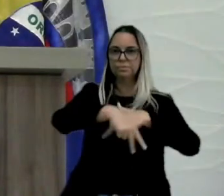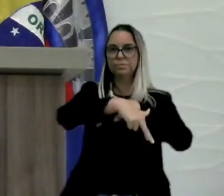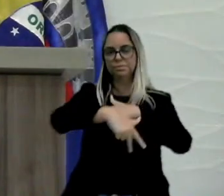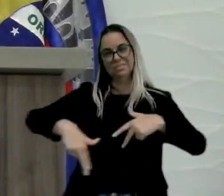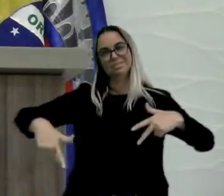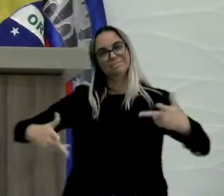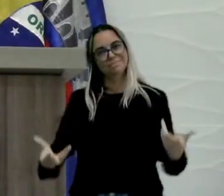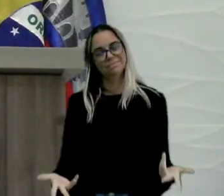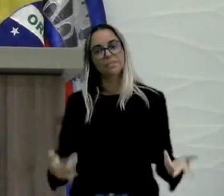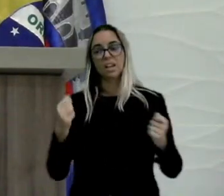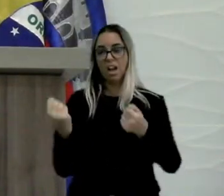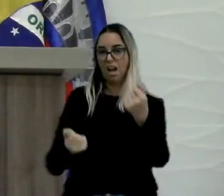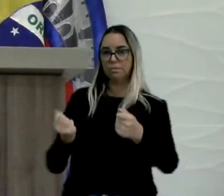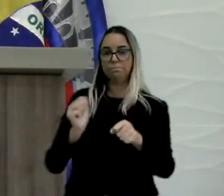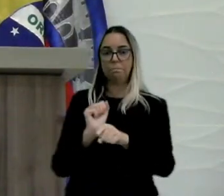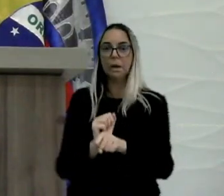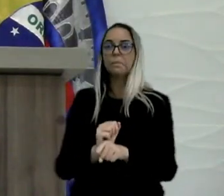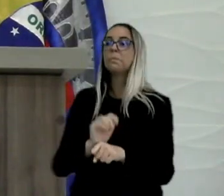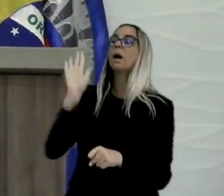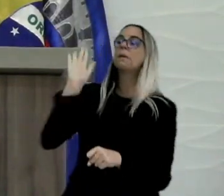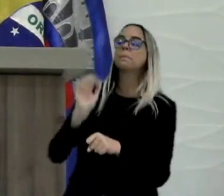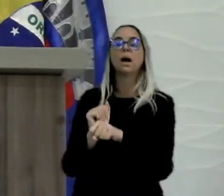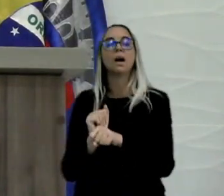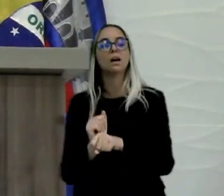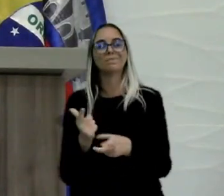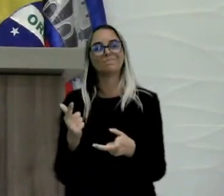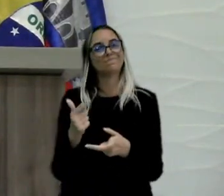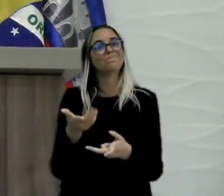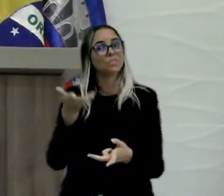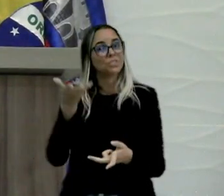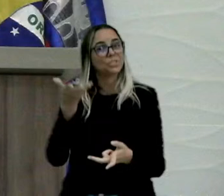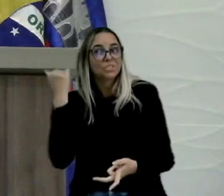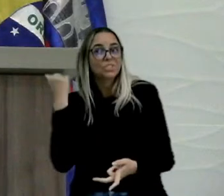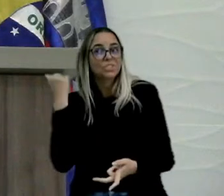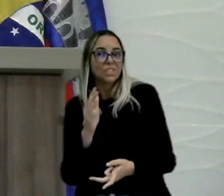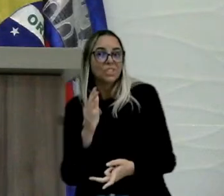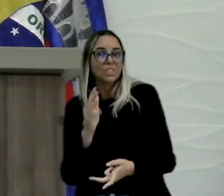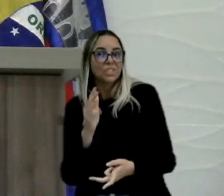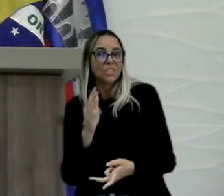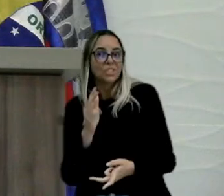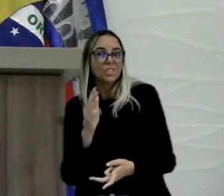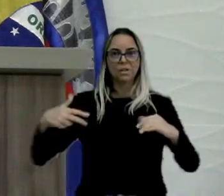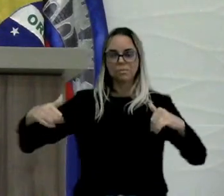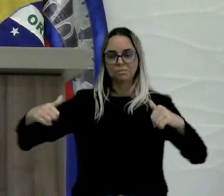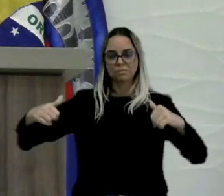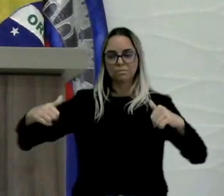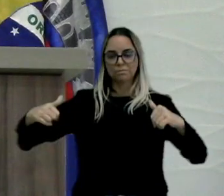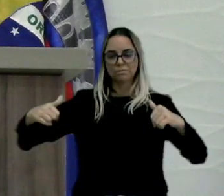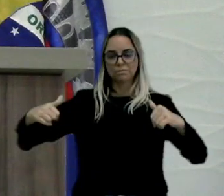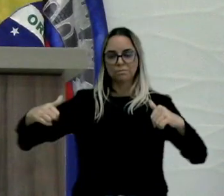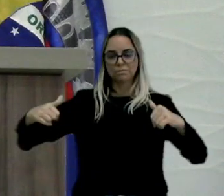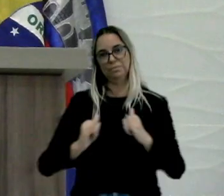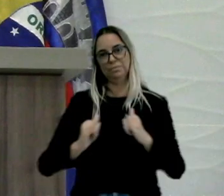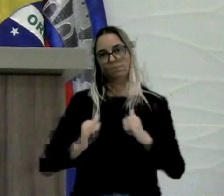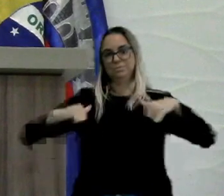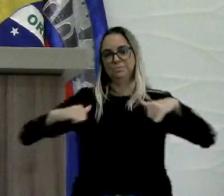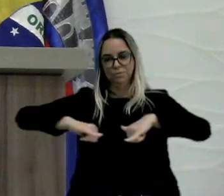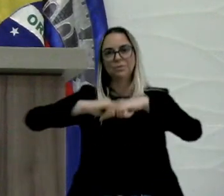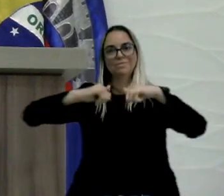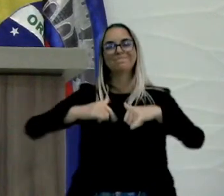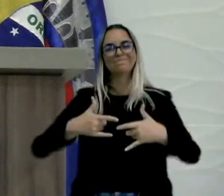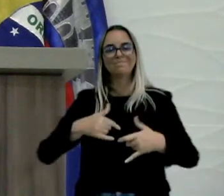parar e infelizmente às vezes não para Teve até um acidente faz poucos dias com uma criança que graças a Deus não foi tão